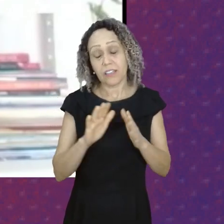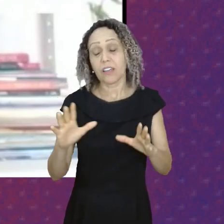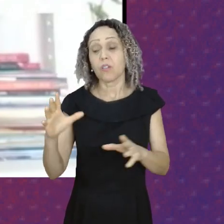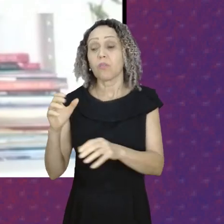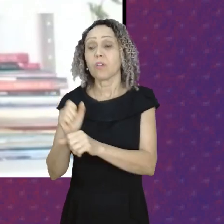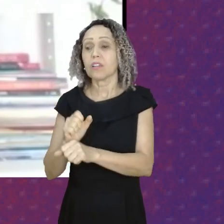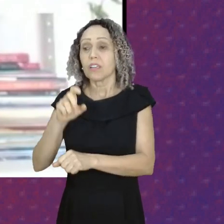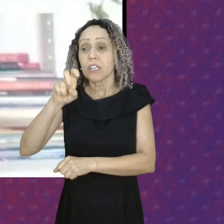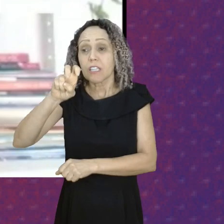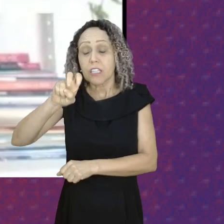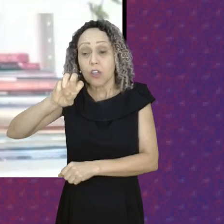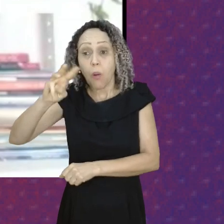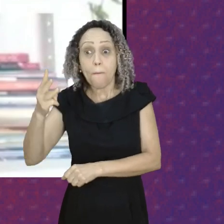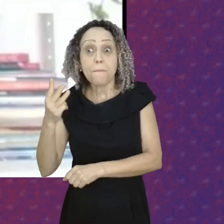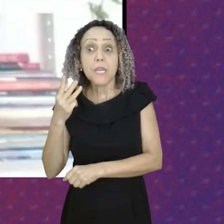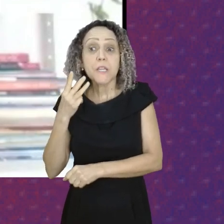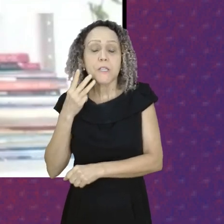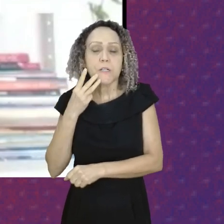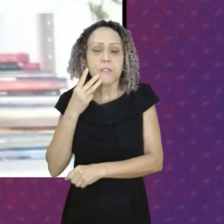5.500.000 crianças, são